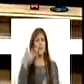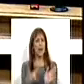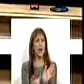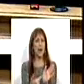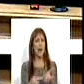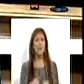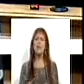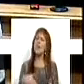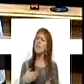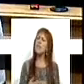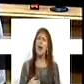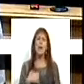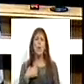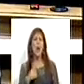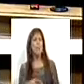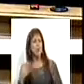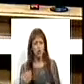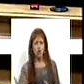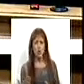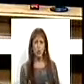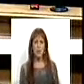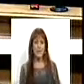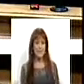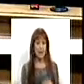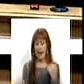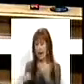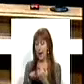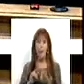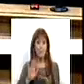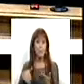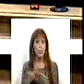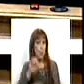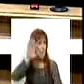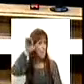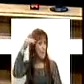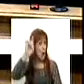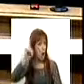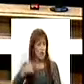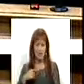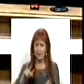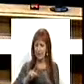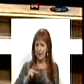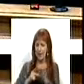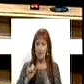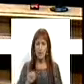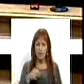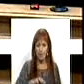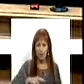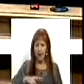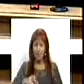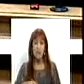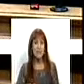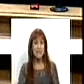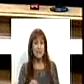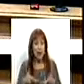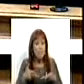República, conferir-lhe um sentido de justiça e de igualdade, propondo, primeiro, que as técnicas de PMA sejam